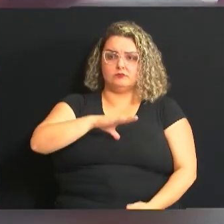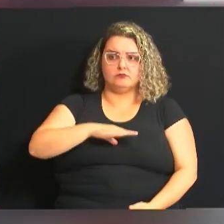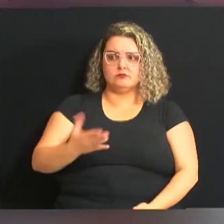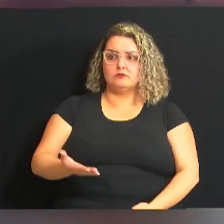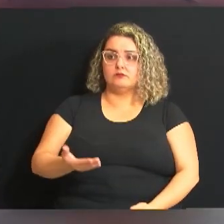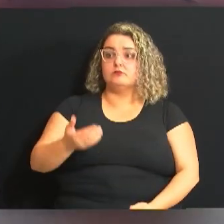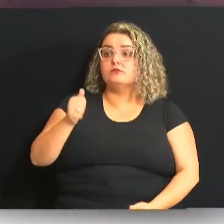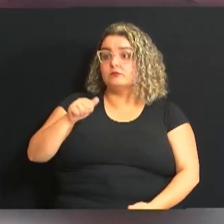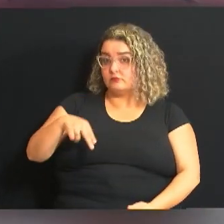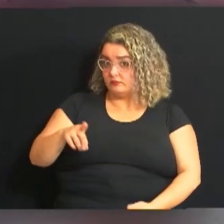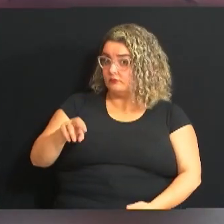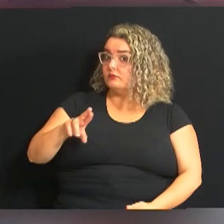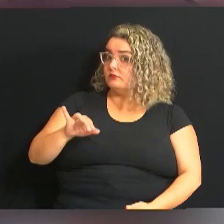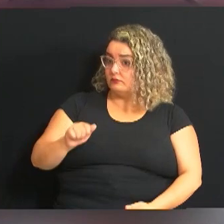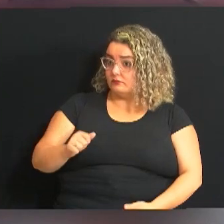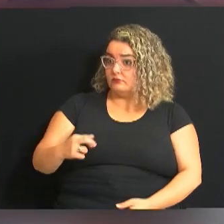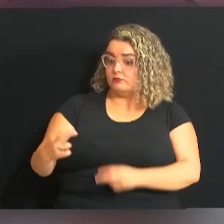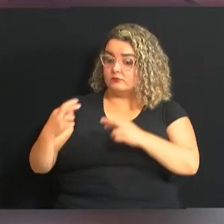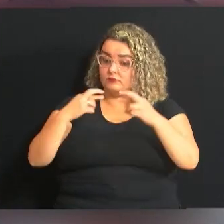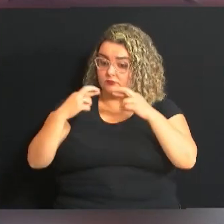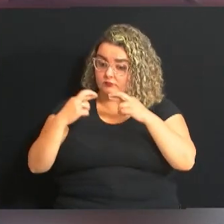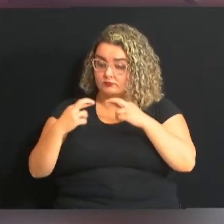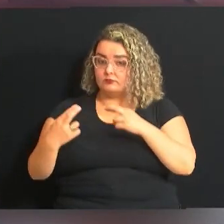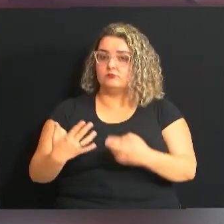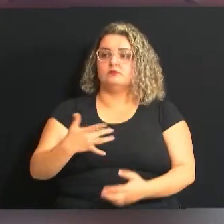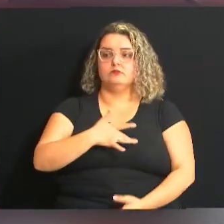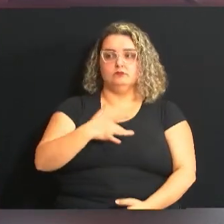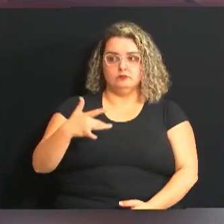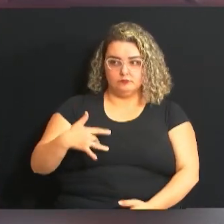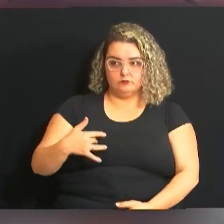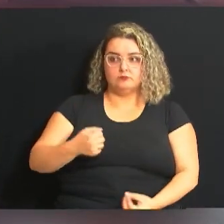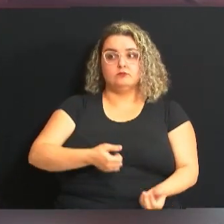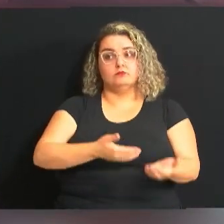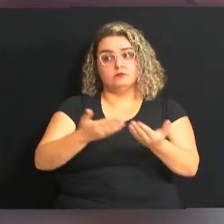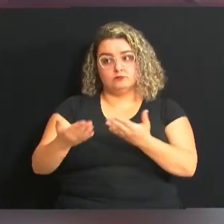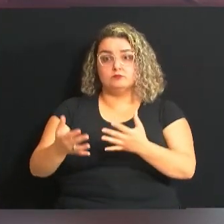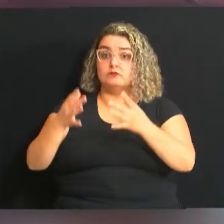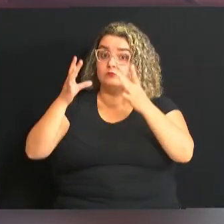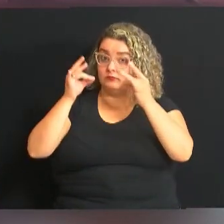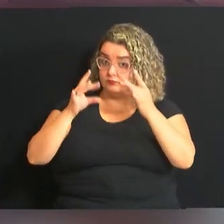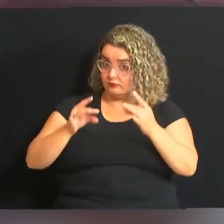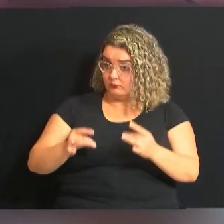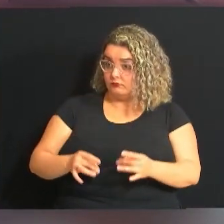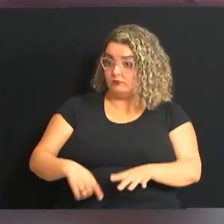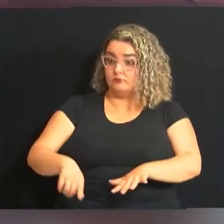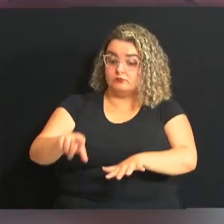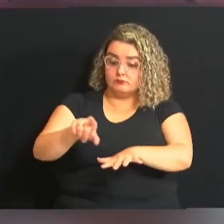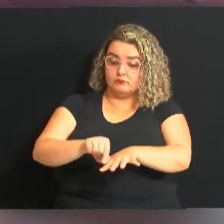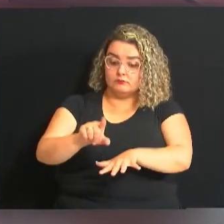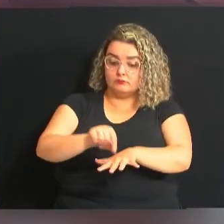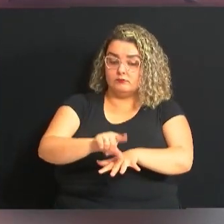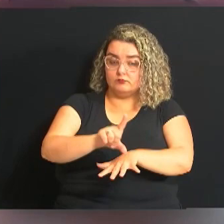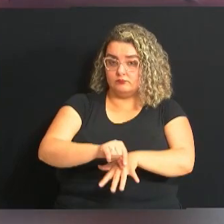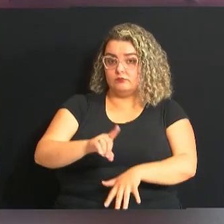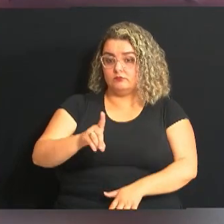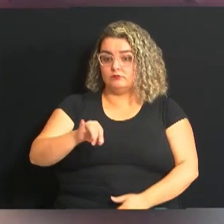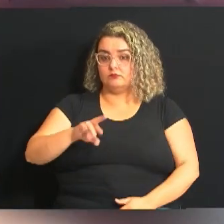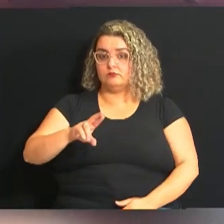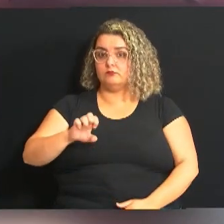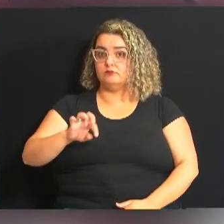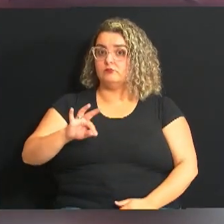do Departamento de Vigilância em Saúde, fez uma apresentação detalhando eixos, diretrizes, objetivos